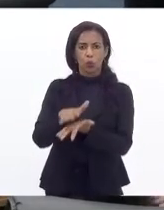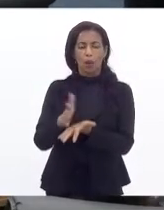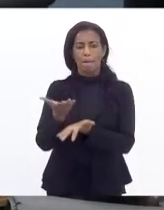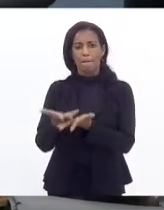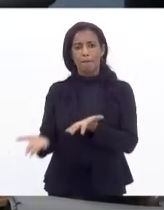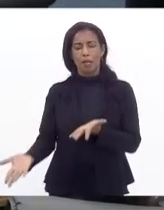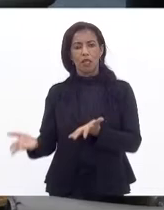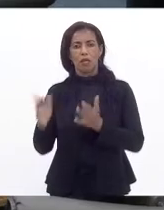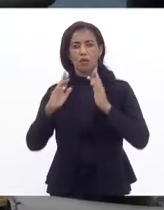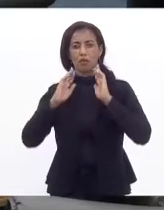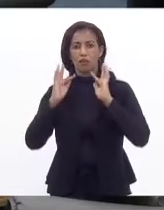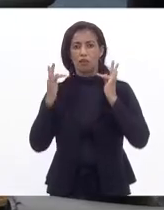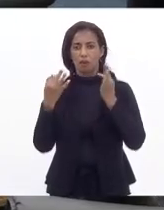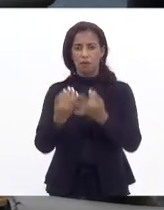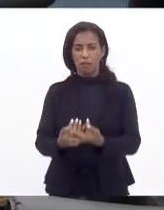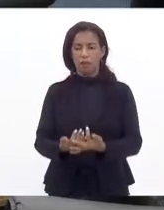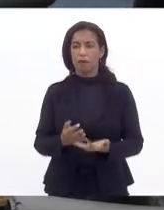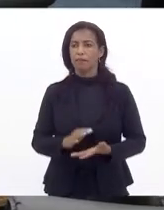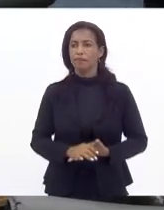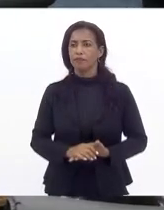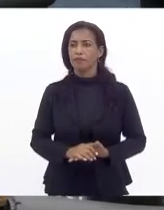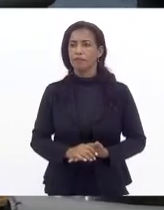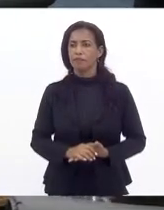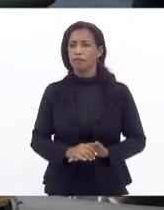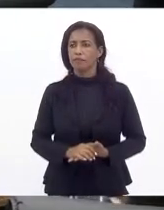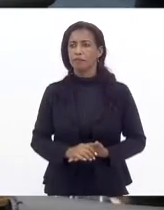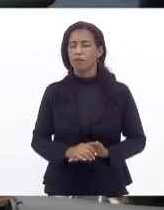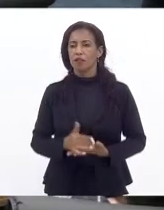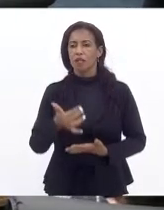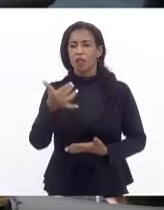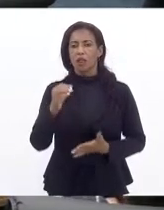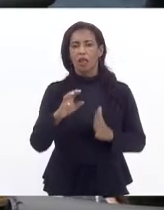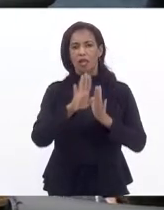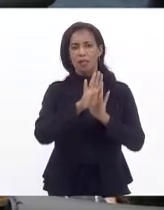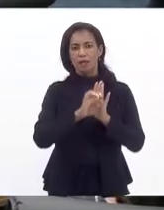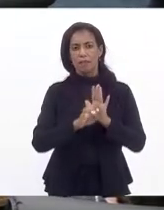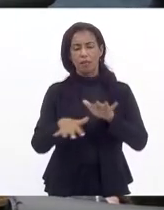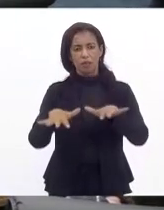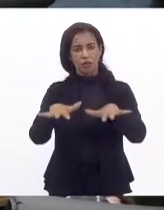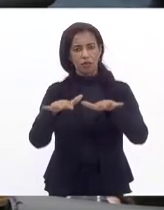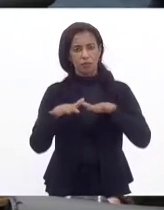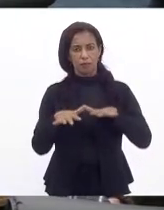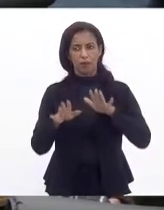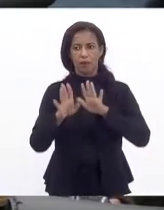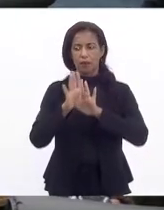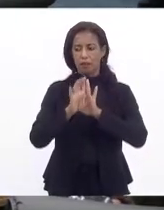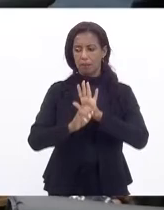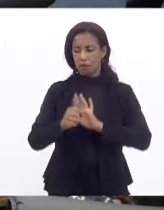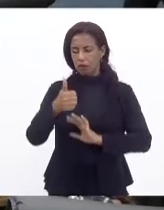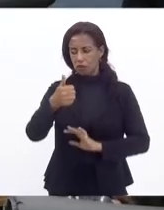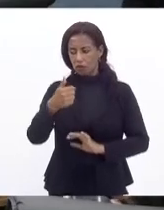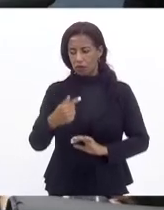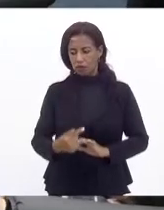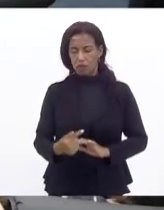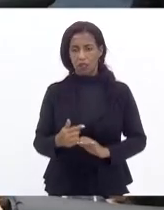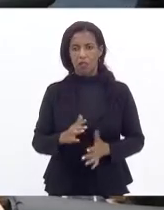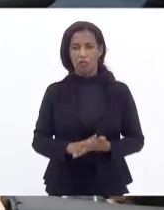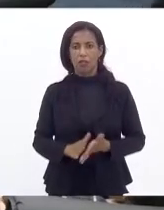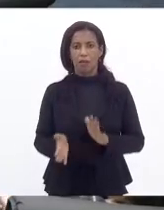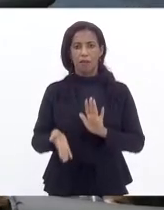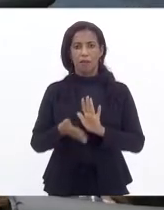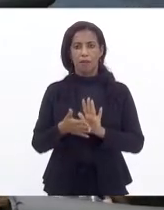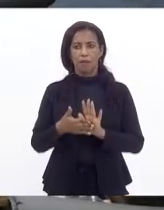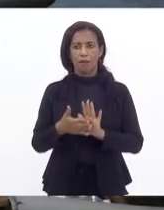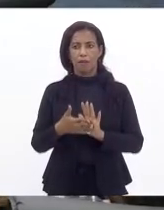seus responsáveis diretos. Então, o projeto recebeu 10 emendas de plenário. As emendas de 1 a 7, elas adequam a proposta